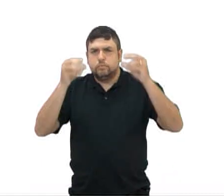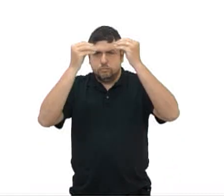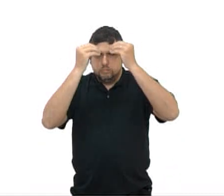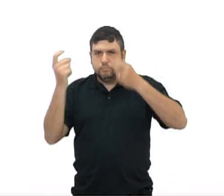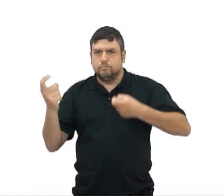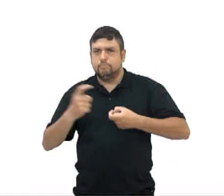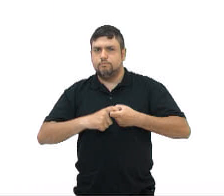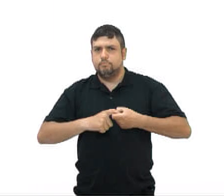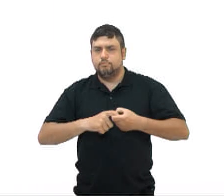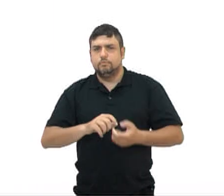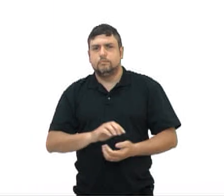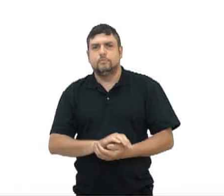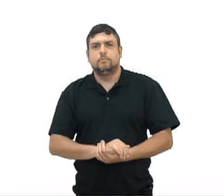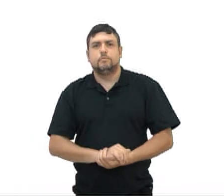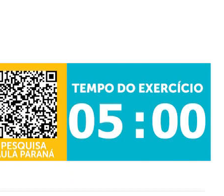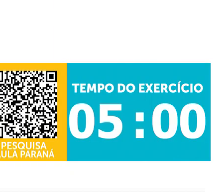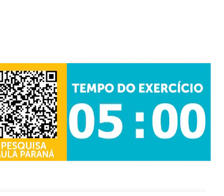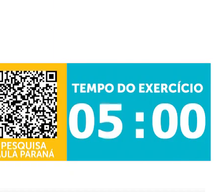voltamos.